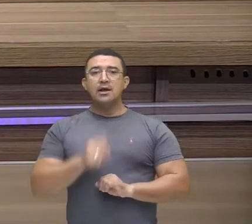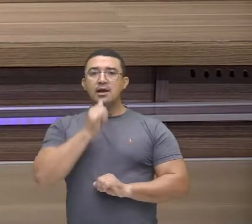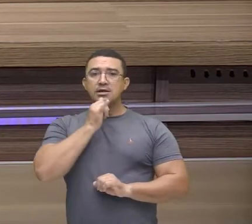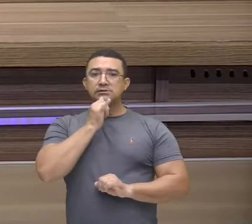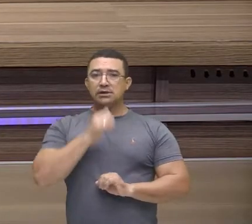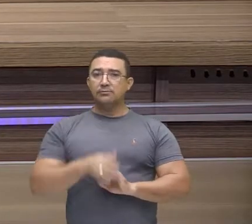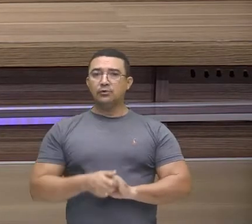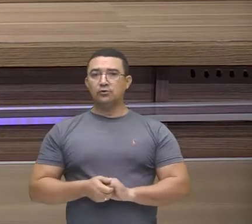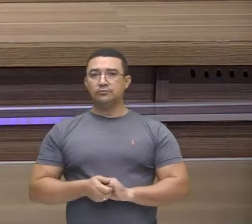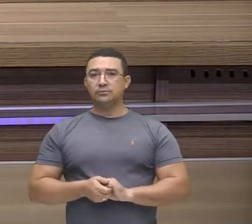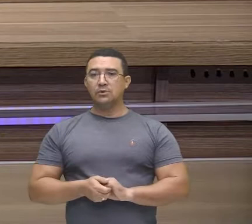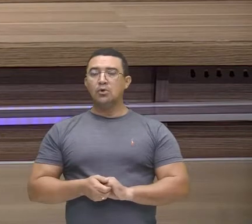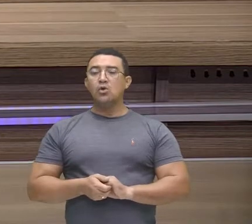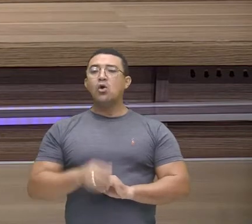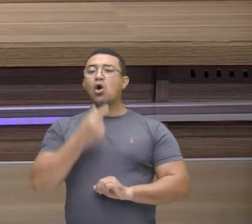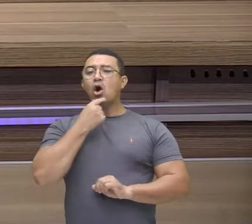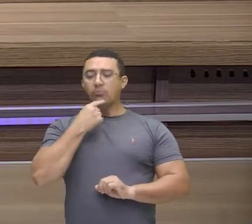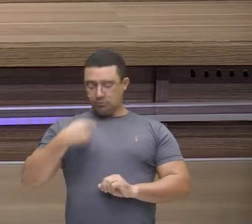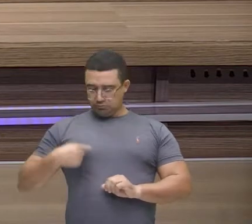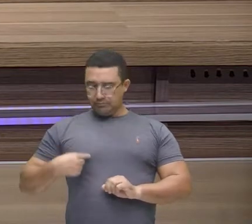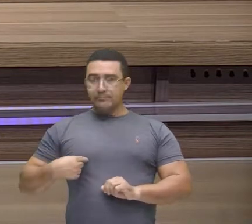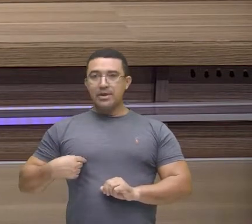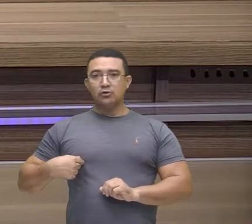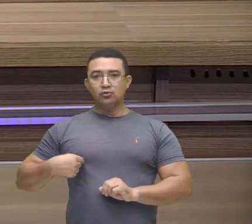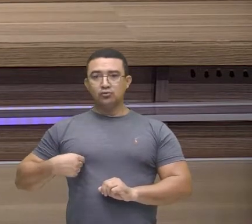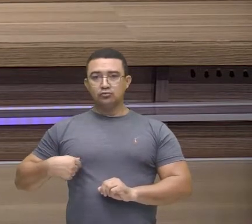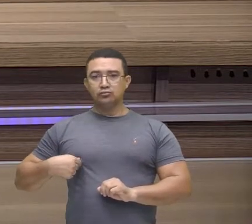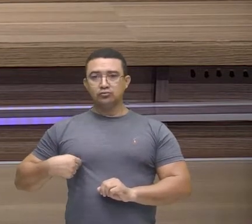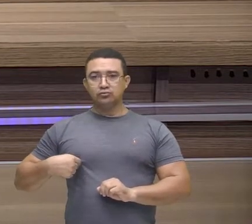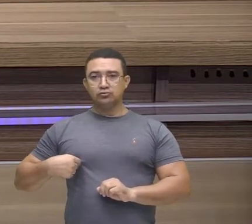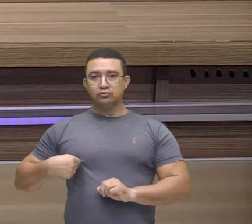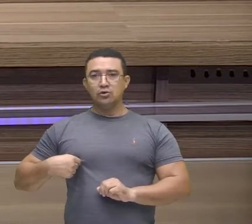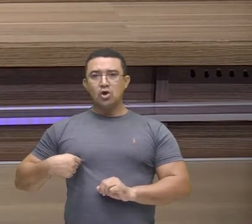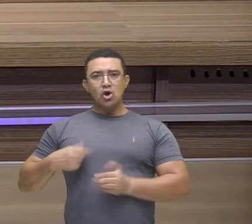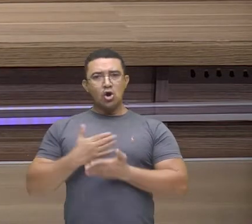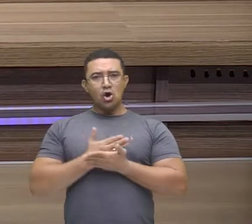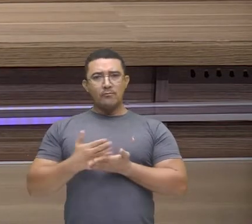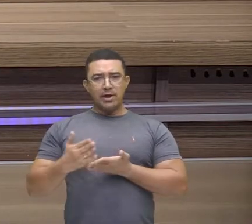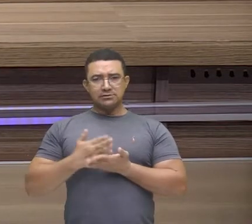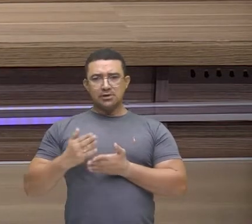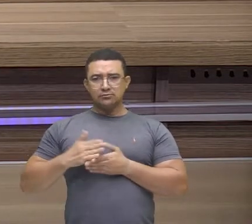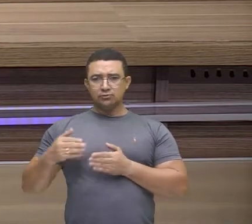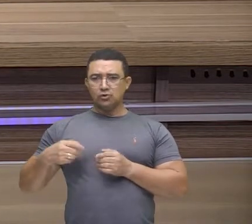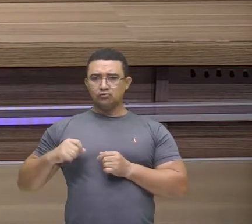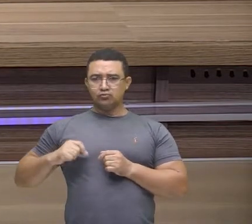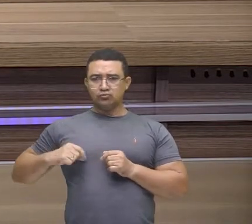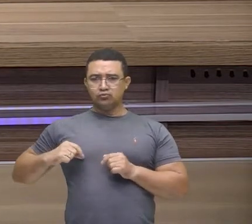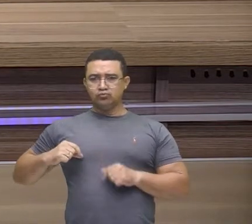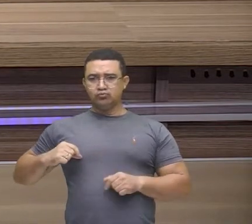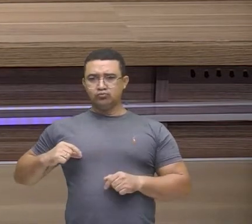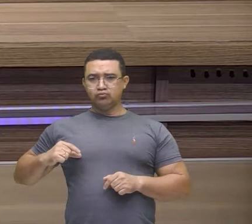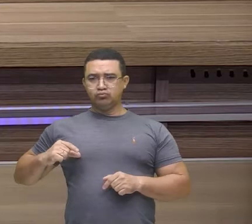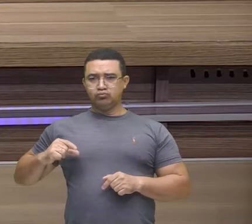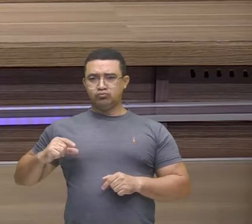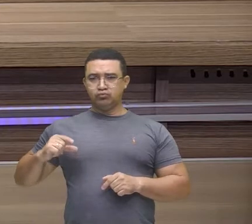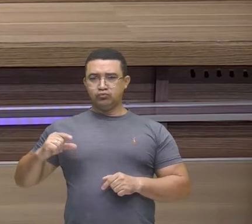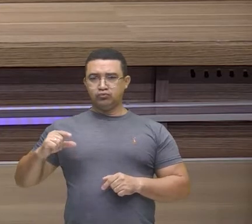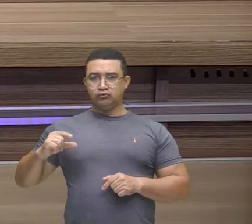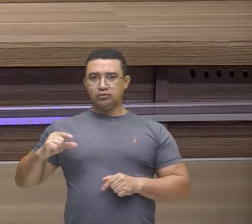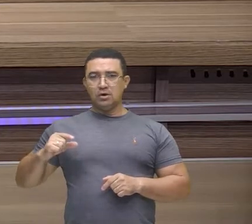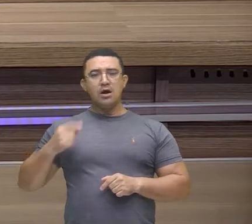peito do menino começa a crescer. E todo mundo passou por isso. Quando olha para o filho, ele está com um lado